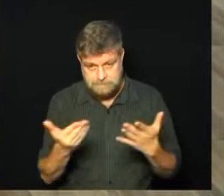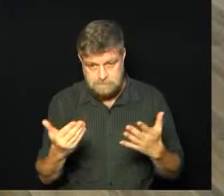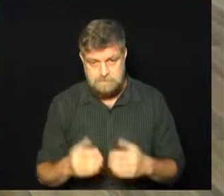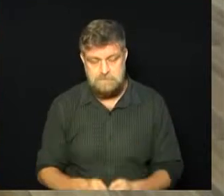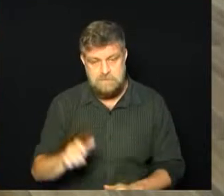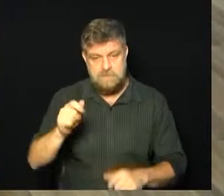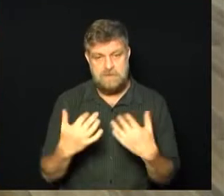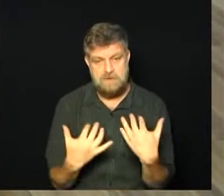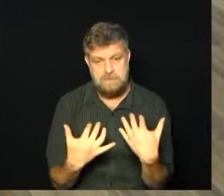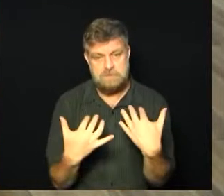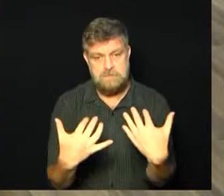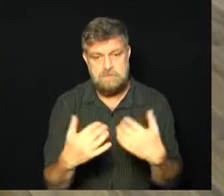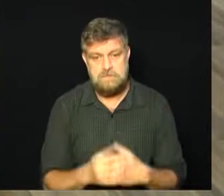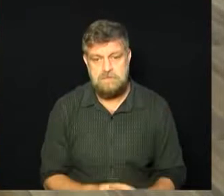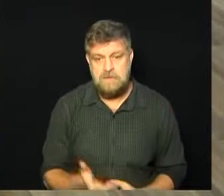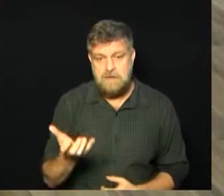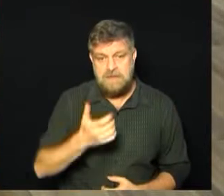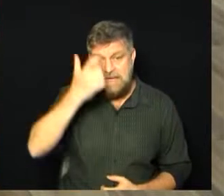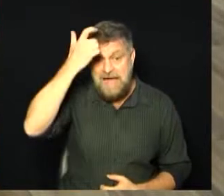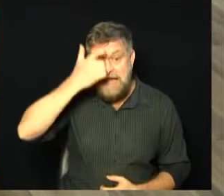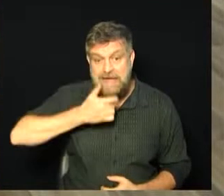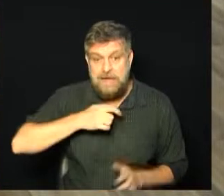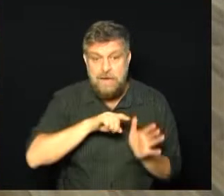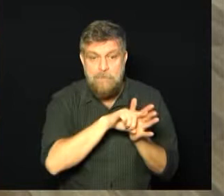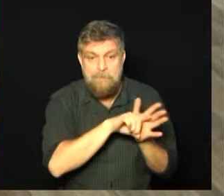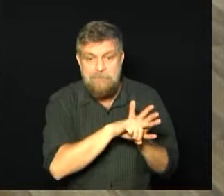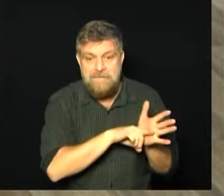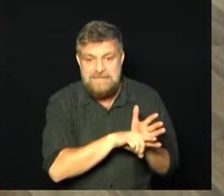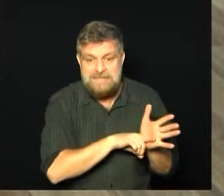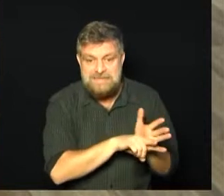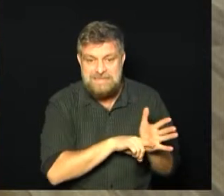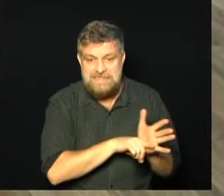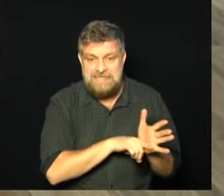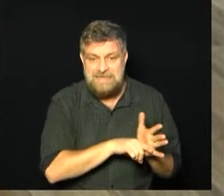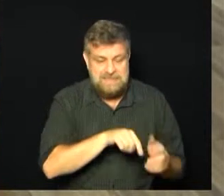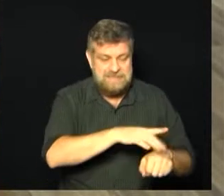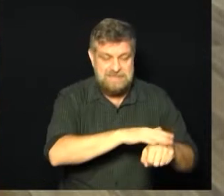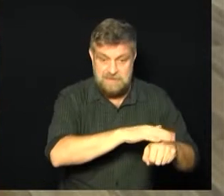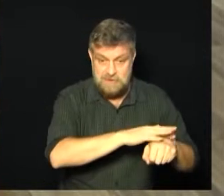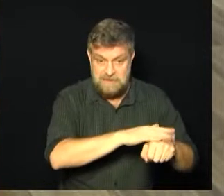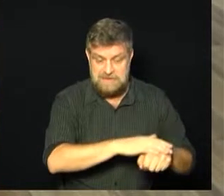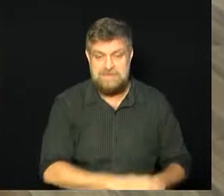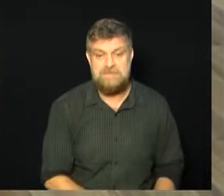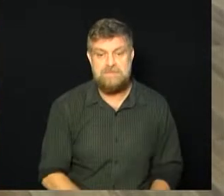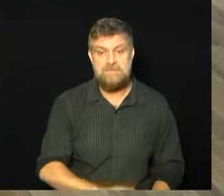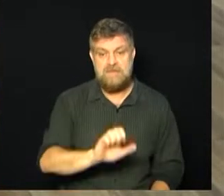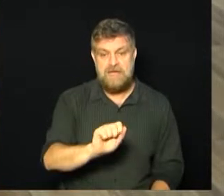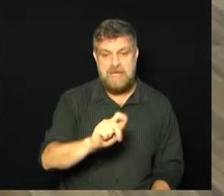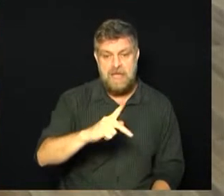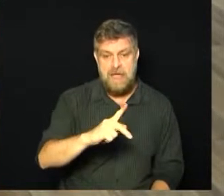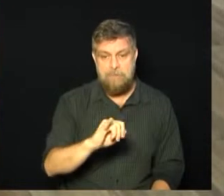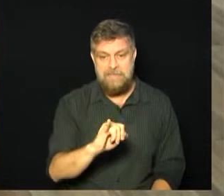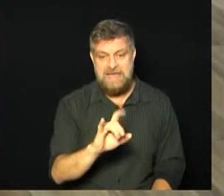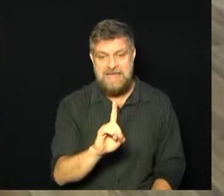aos telespectadores. Só uma correção, eu sou epidemiologista, não sou infectologista. Tá certo, então, epidemiologista, doutor